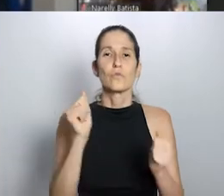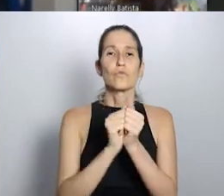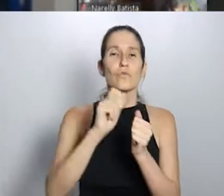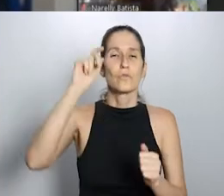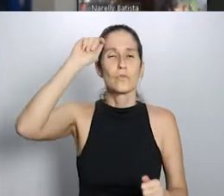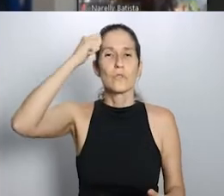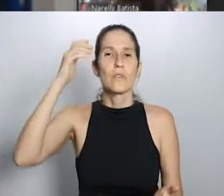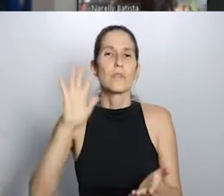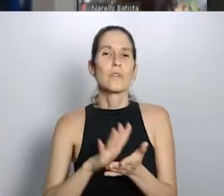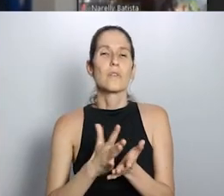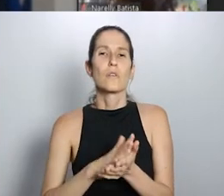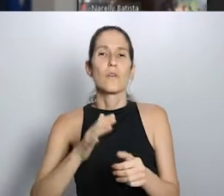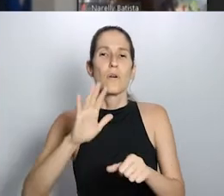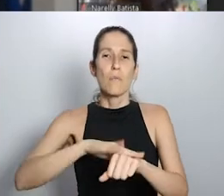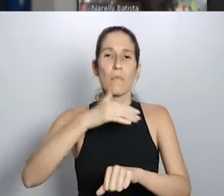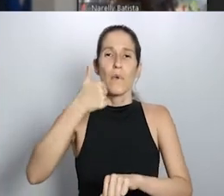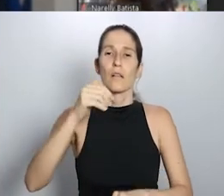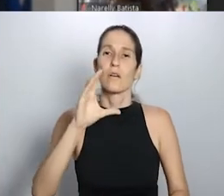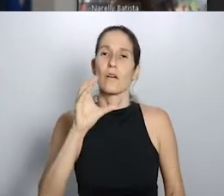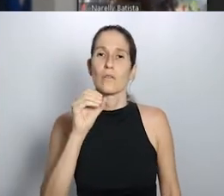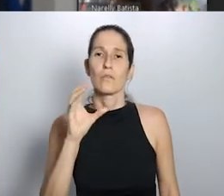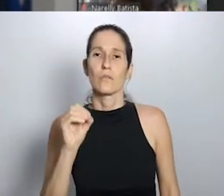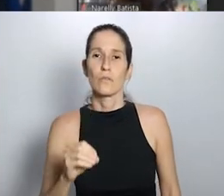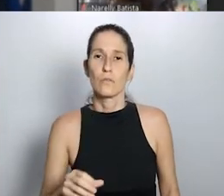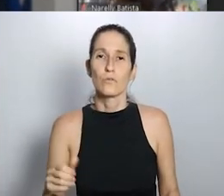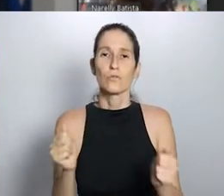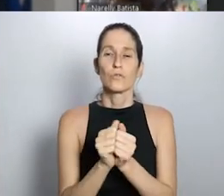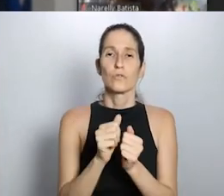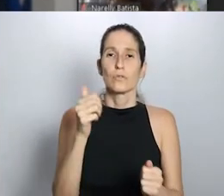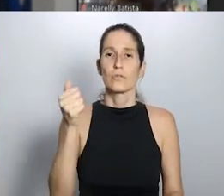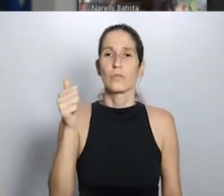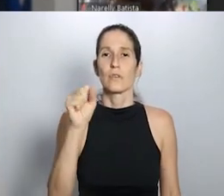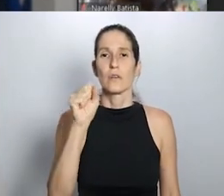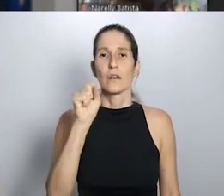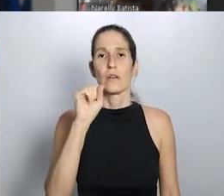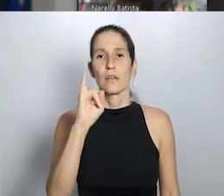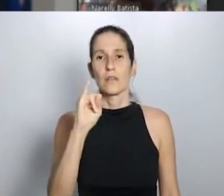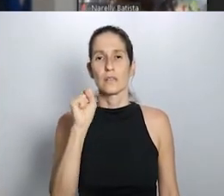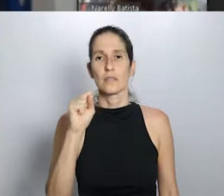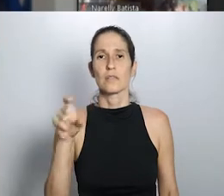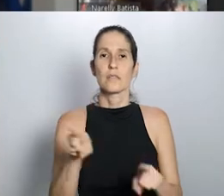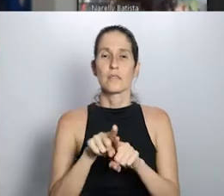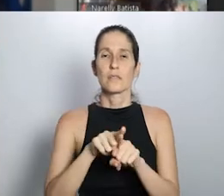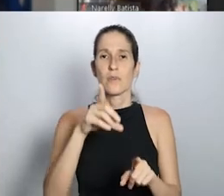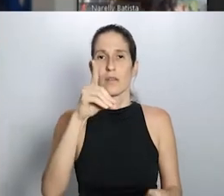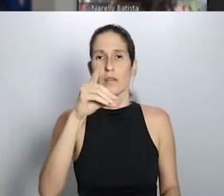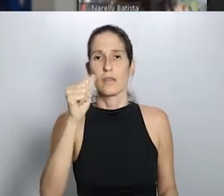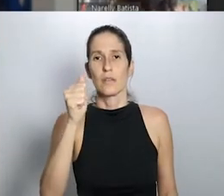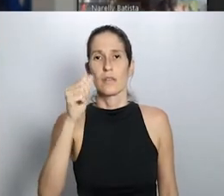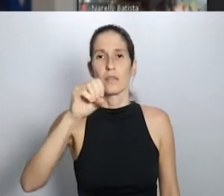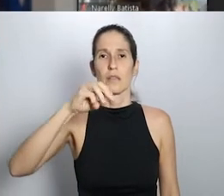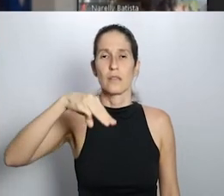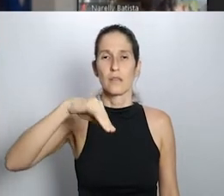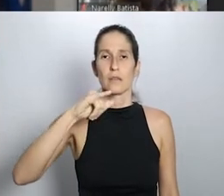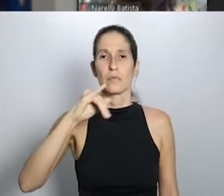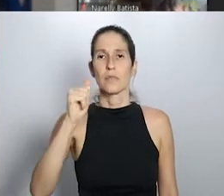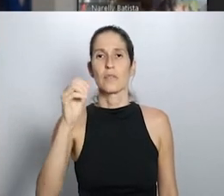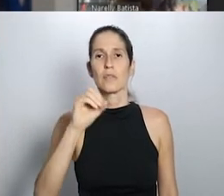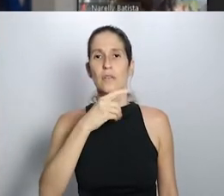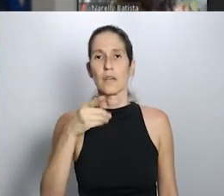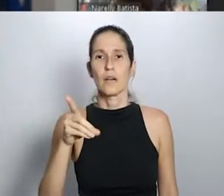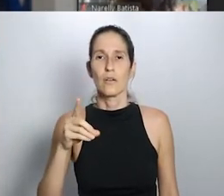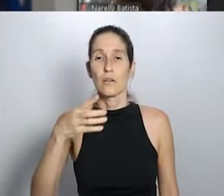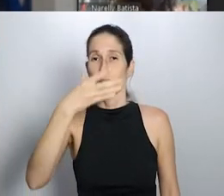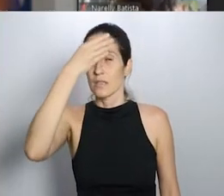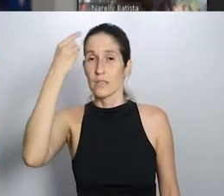grande homem. Viu Neguinho, que no coco era um trovão, ao lado de Assis e Damião. E eu não vou esquecer de Cícero Gomes,